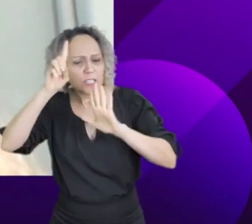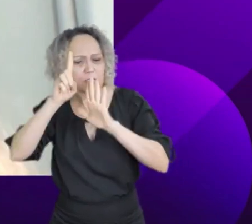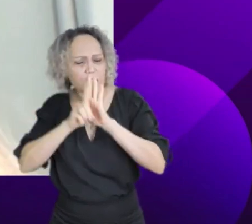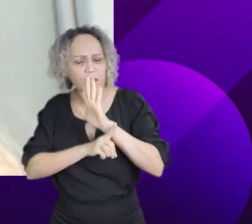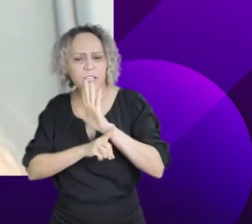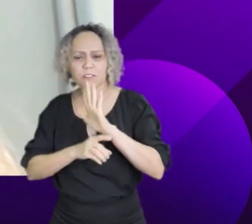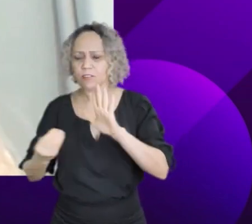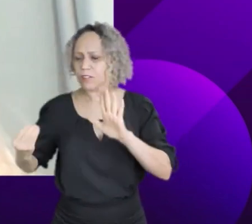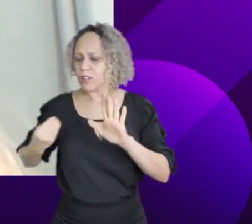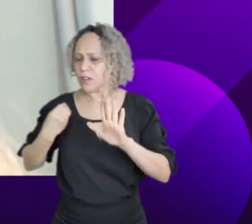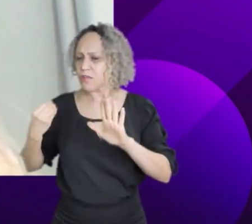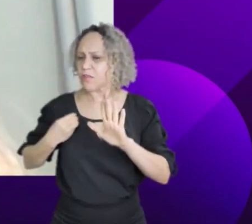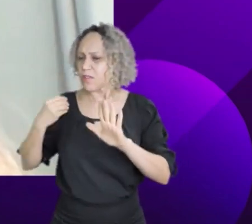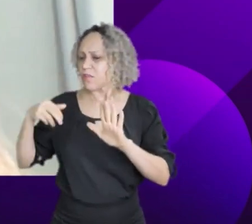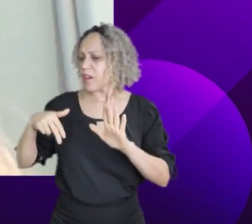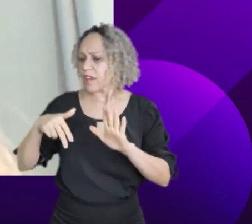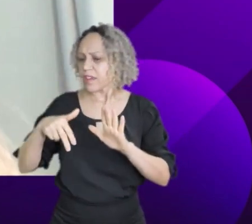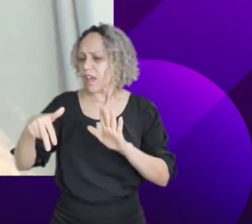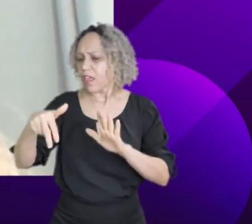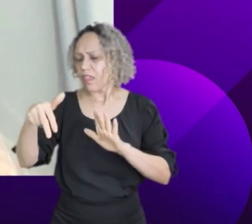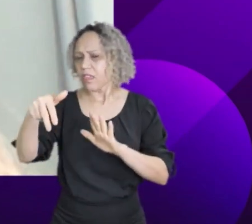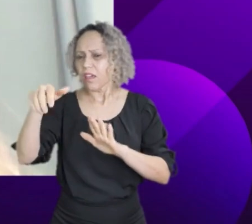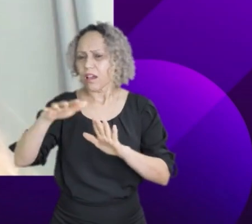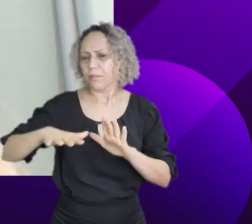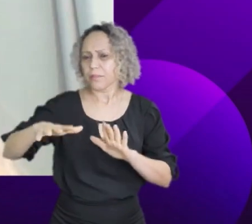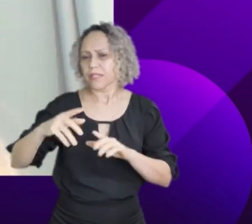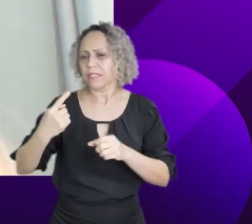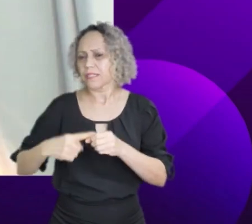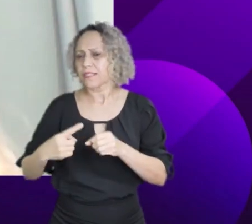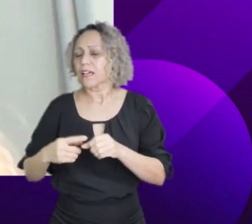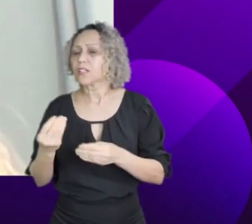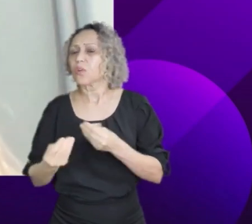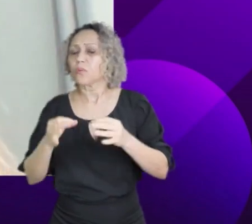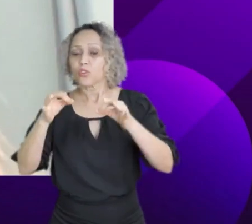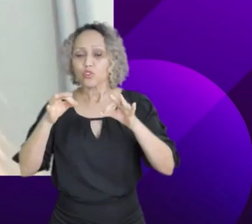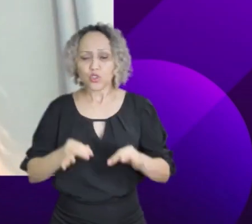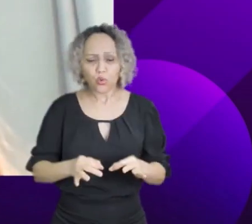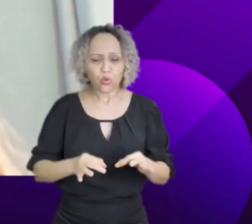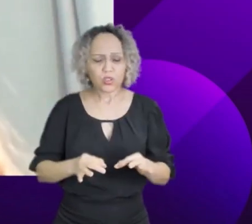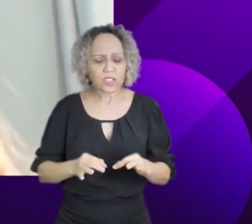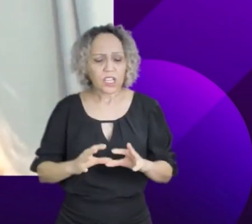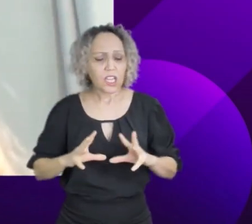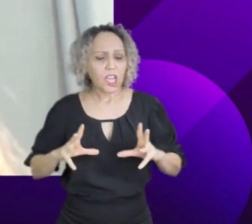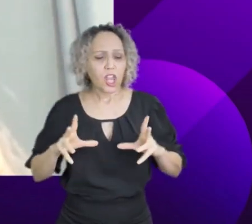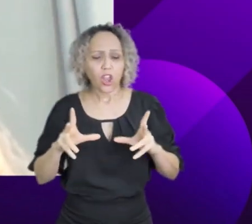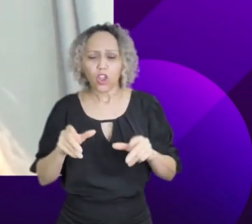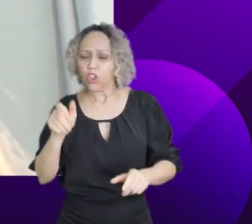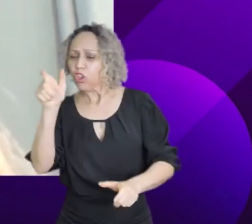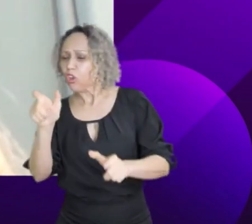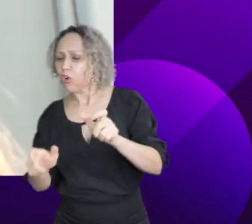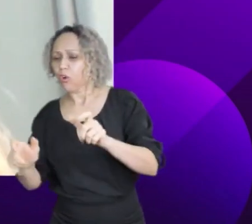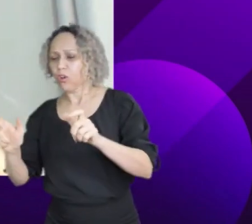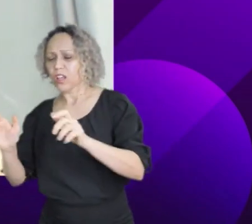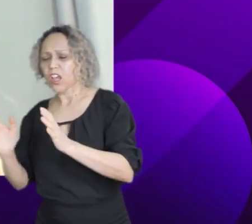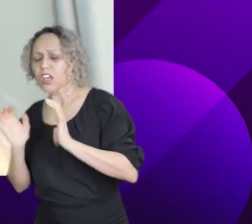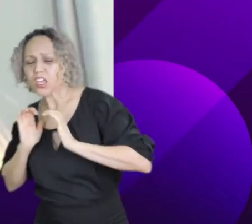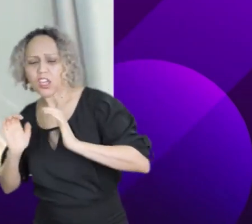urbana que seja justa, que seja acessível para todos,